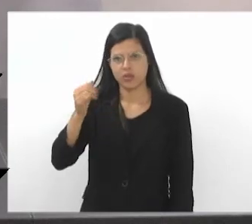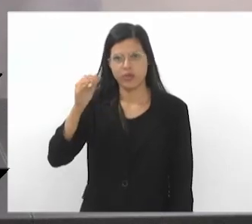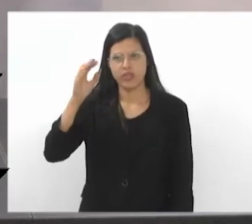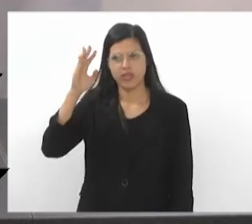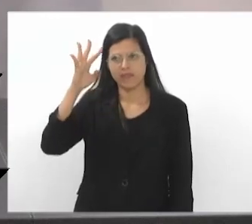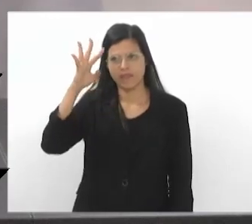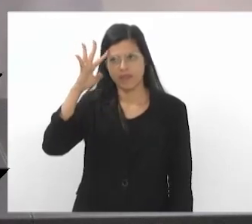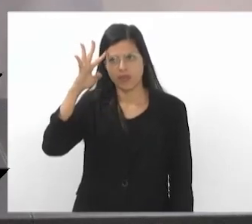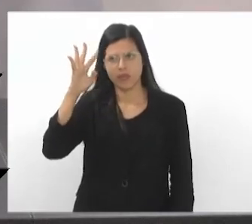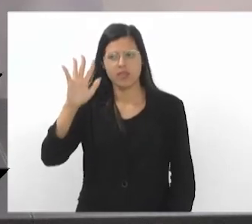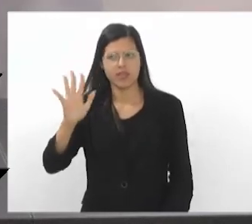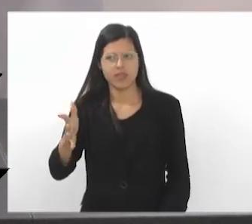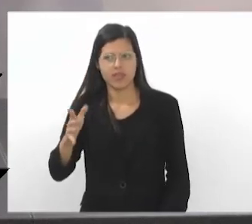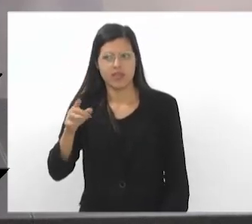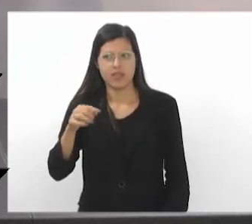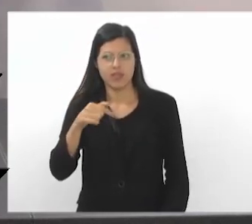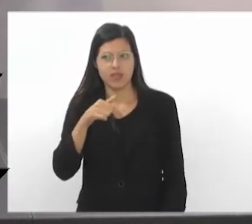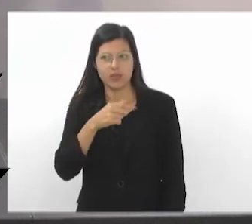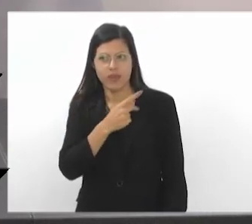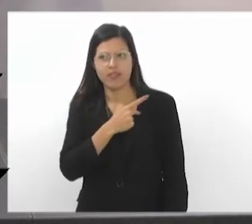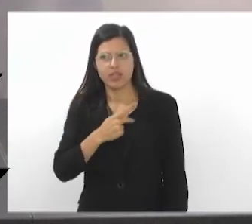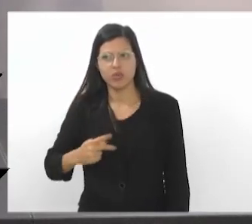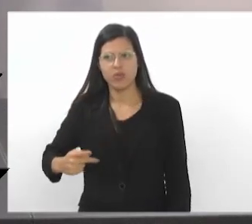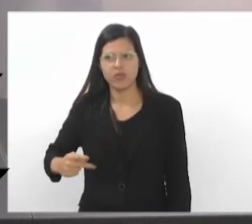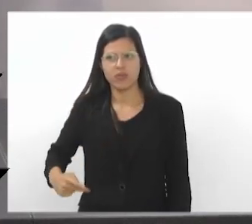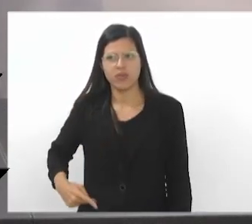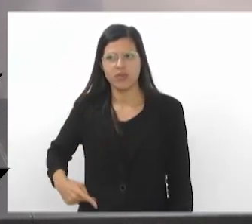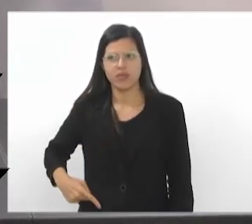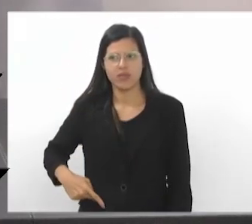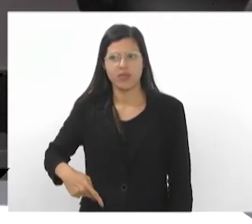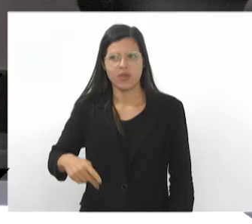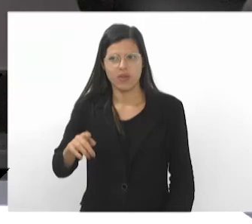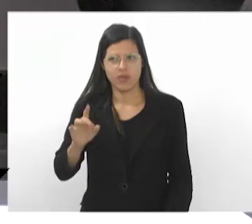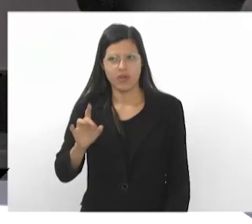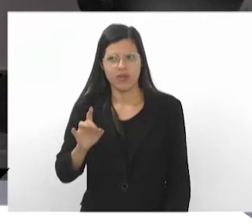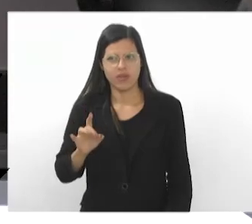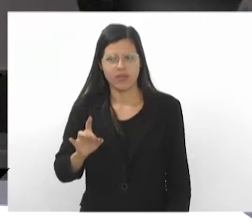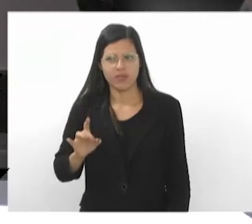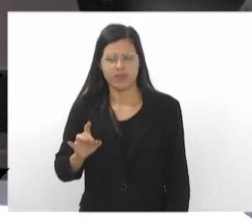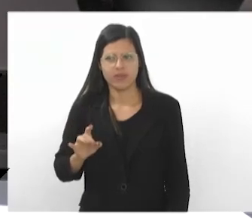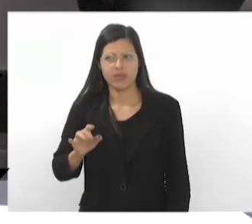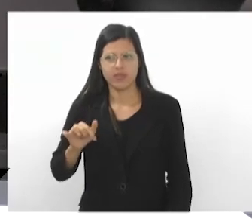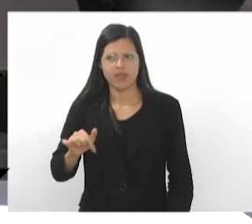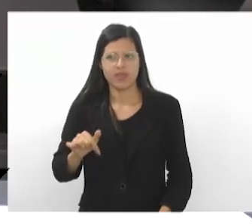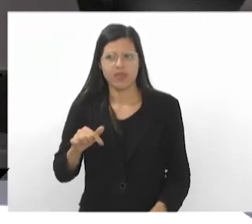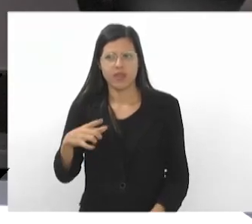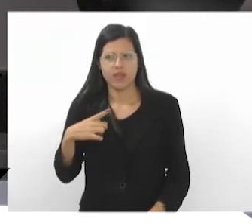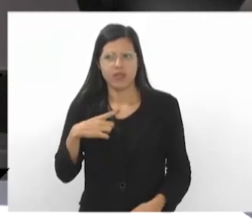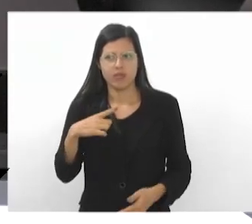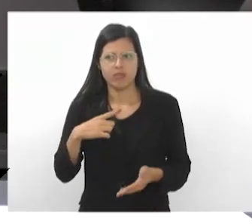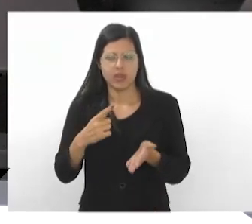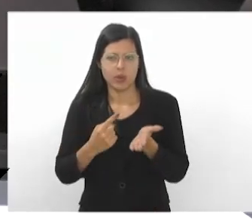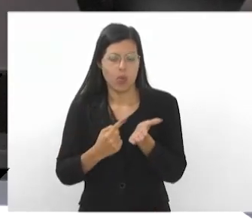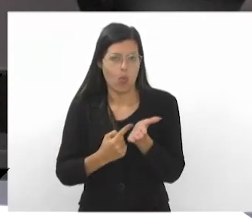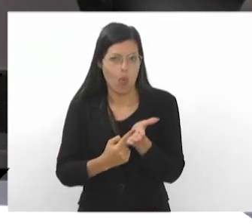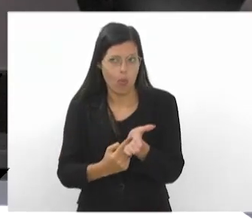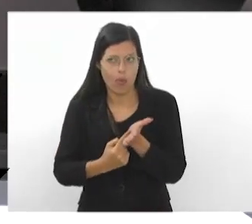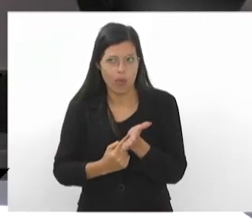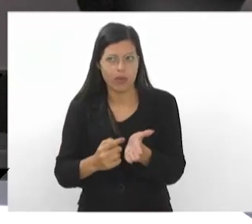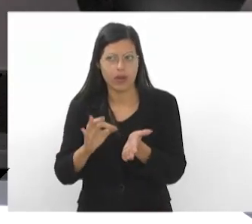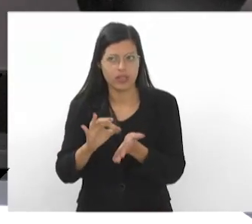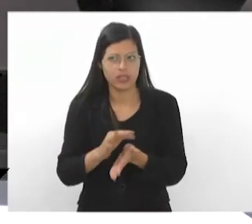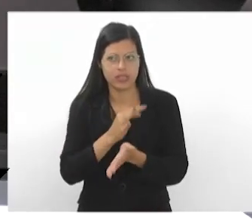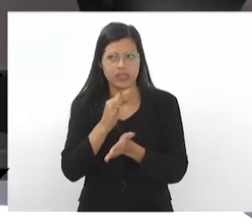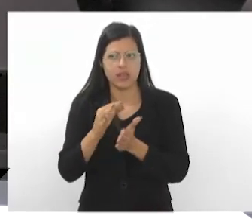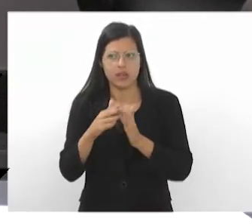eu só quero dizer... Então, o presidente antecipou a sessão de quarta para as 10. Eu só quero dizer a Vossa Excelência que eu tenho um termo de compromisso assinado com a